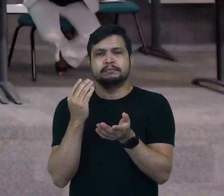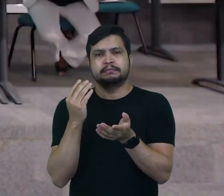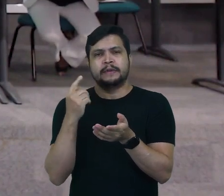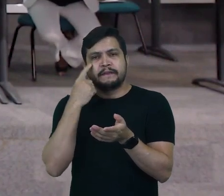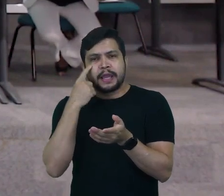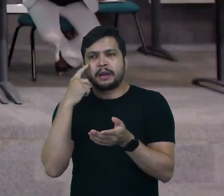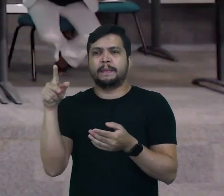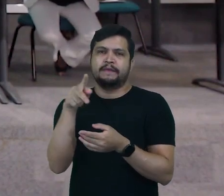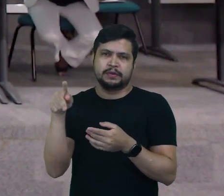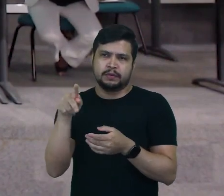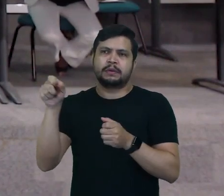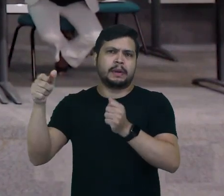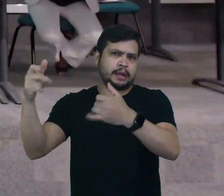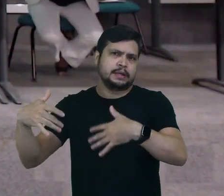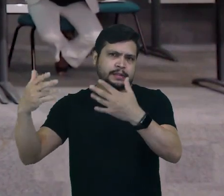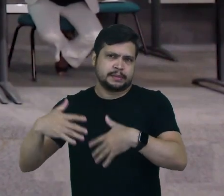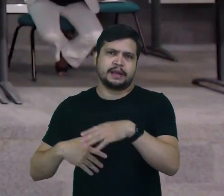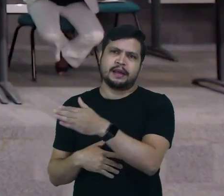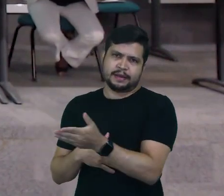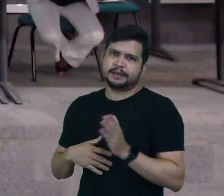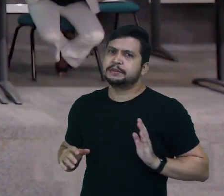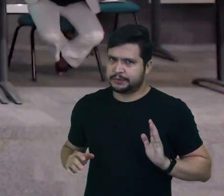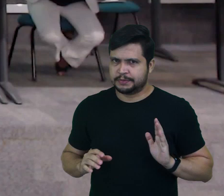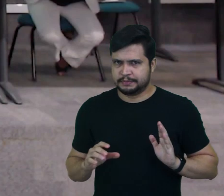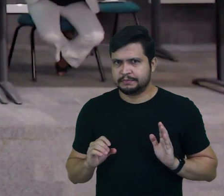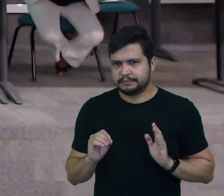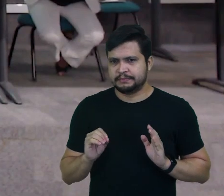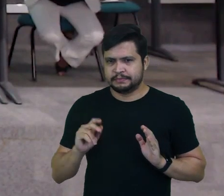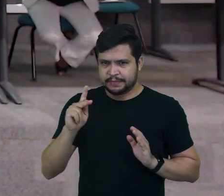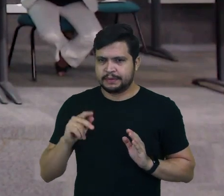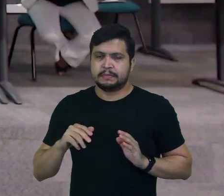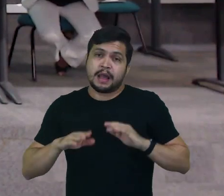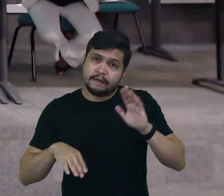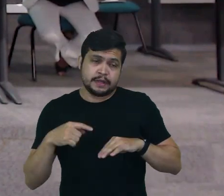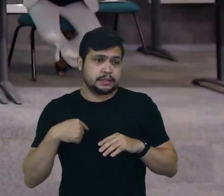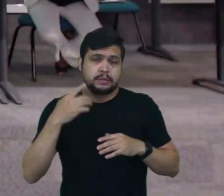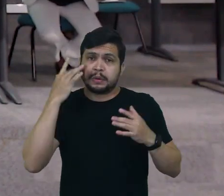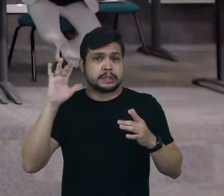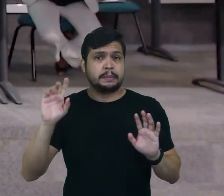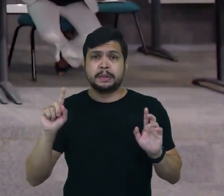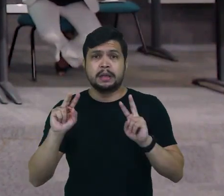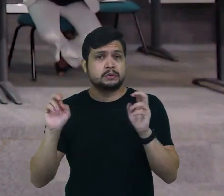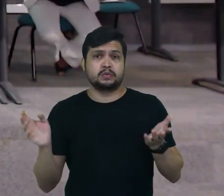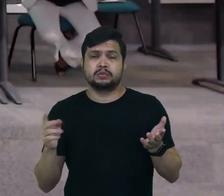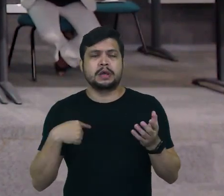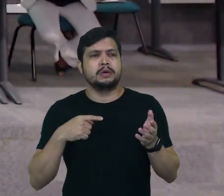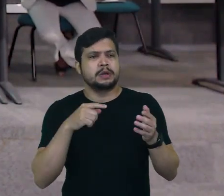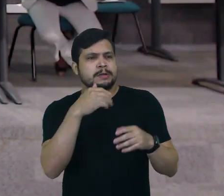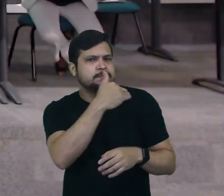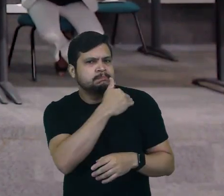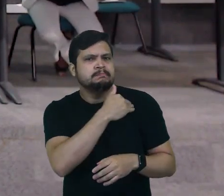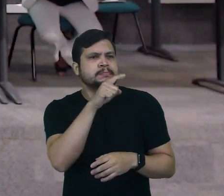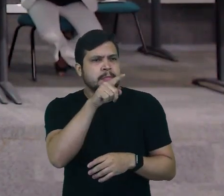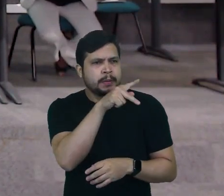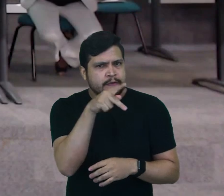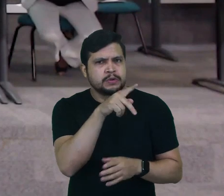ia convencendo os meus. Eu não sei sobre isso e tal, e pentelhava eles até eles me ensinarem ou me darem um livro para eu aprender por